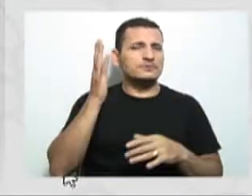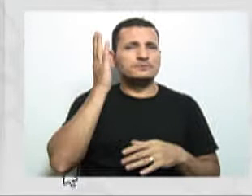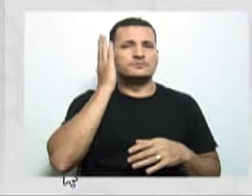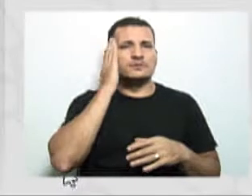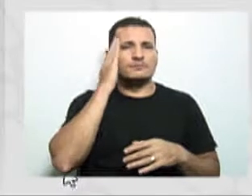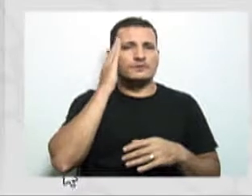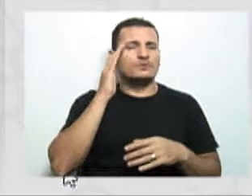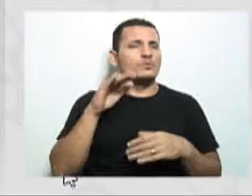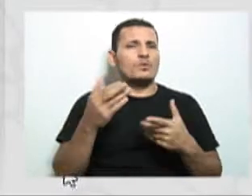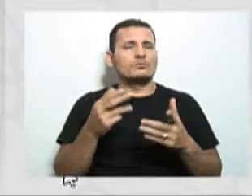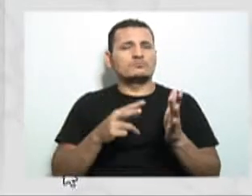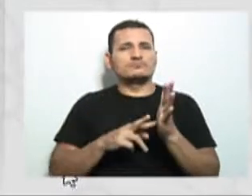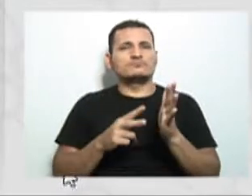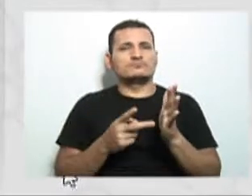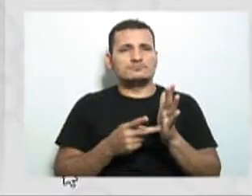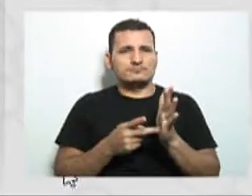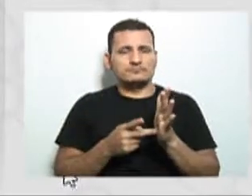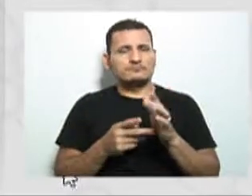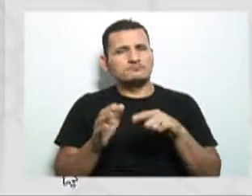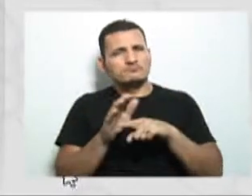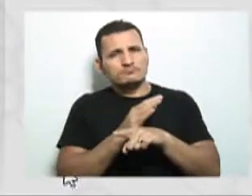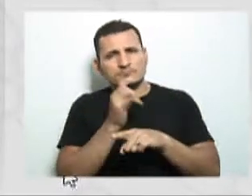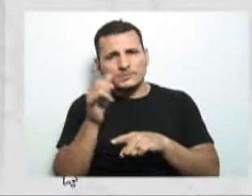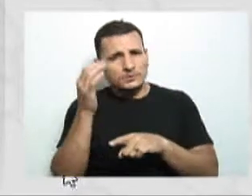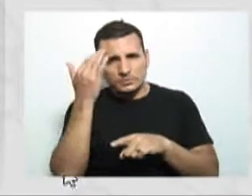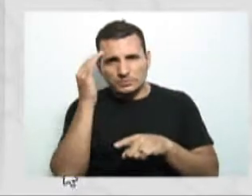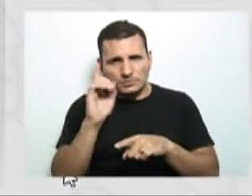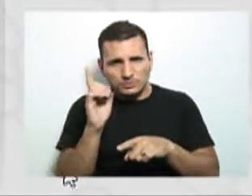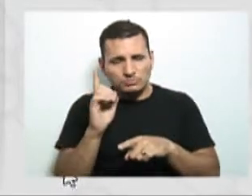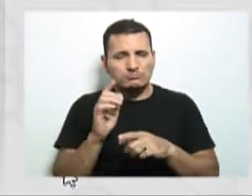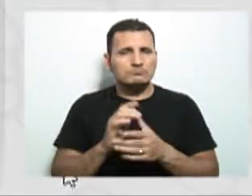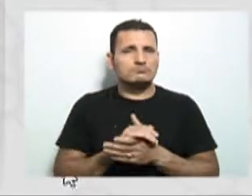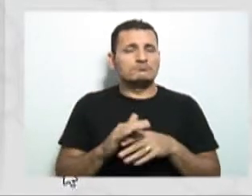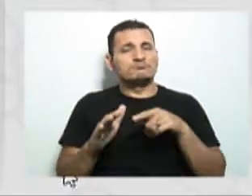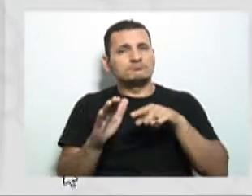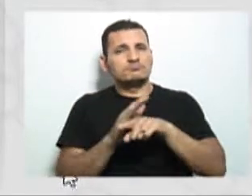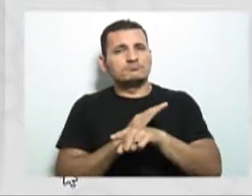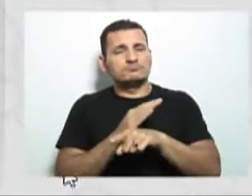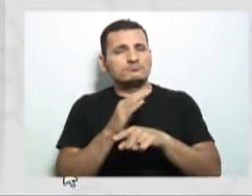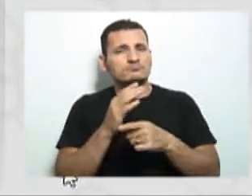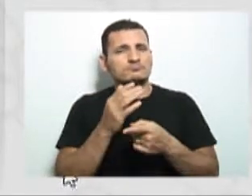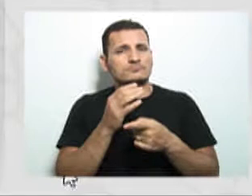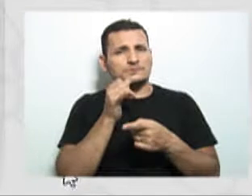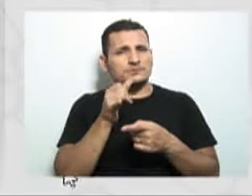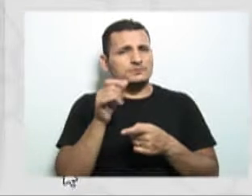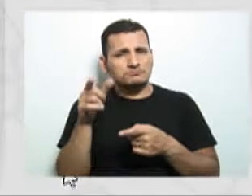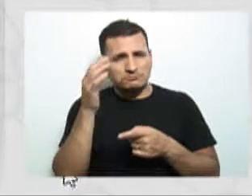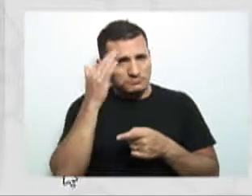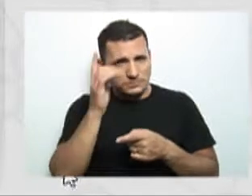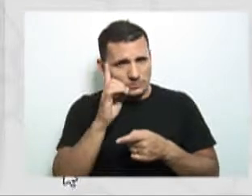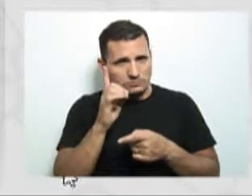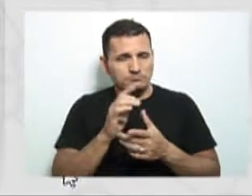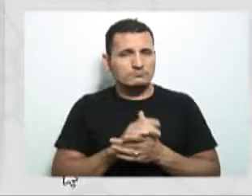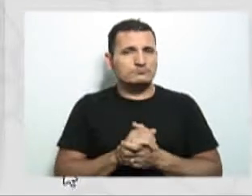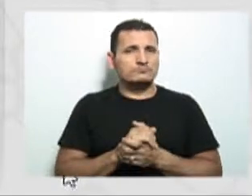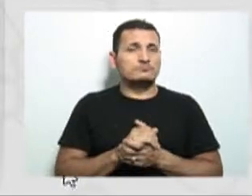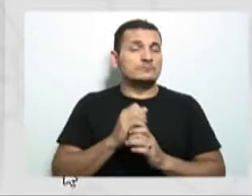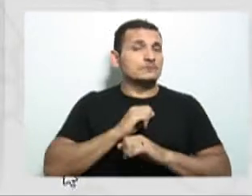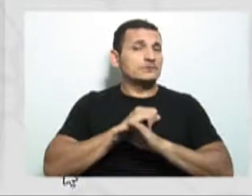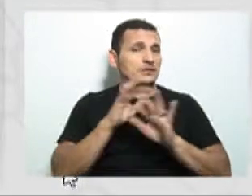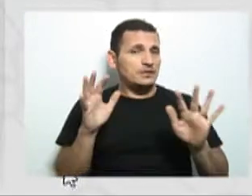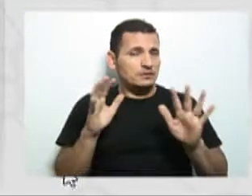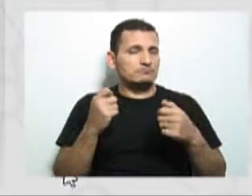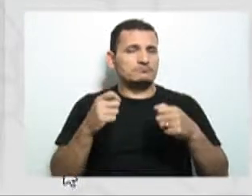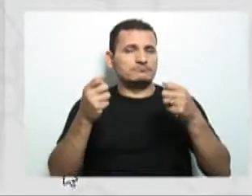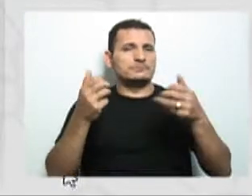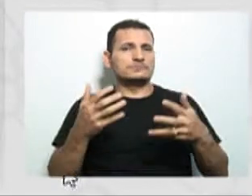do significado, perguntar se não entendeu e, claro, perguntar se a outra pessoa não entendeu. Deixar bem claro, para que depois no futuro